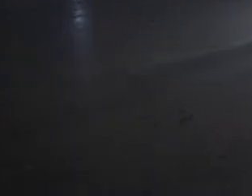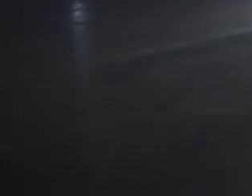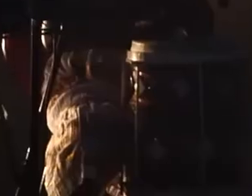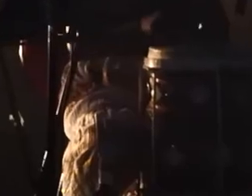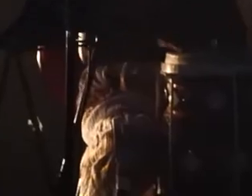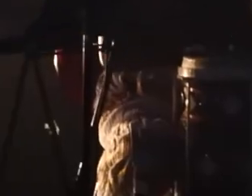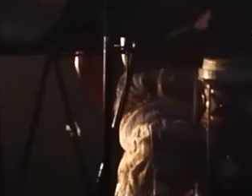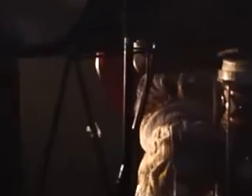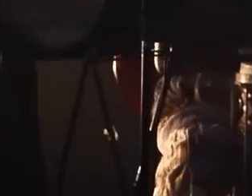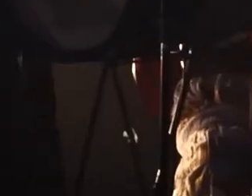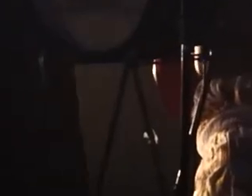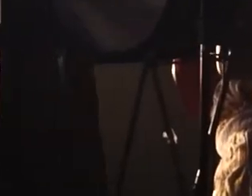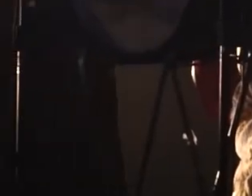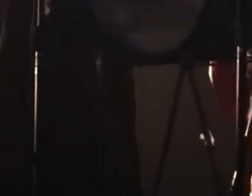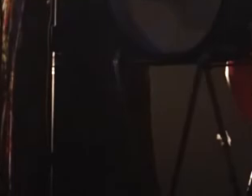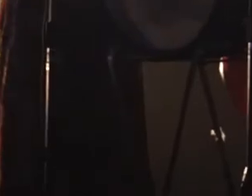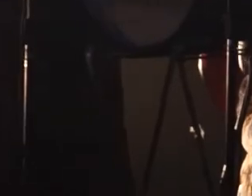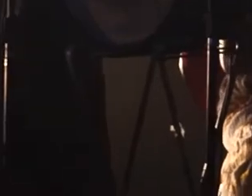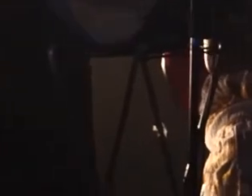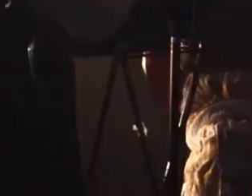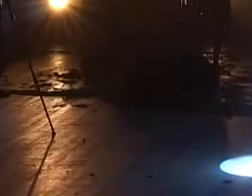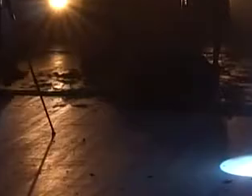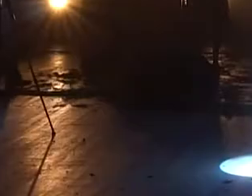isso é lote cativa